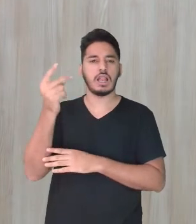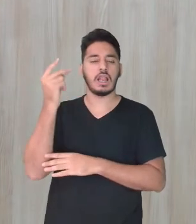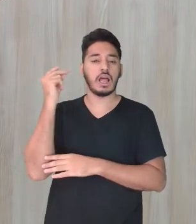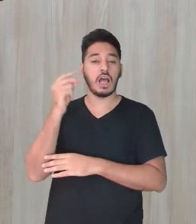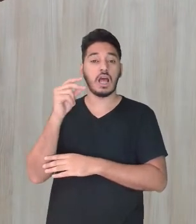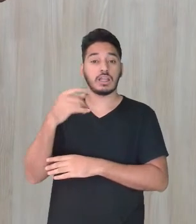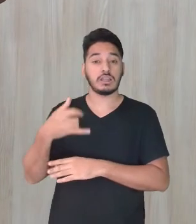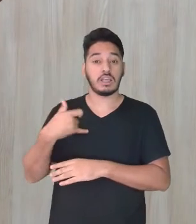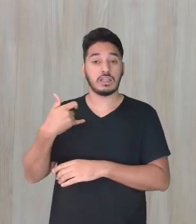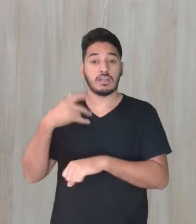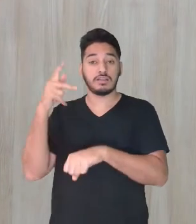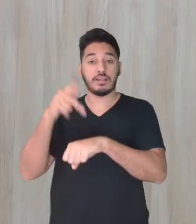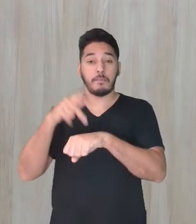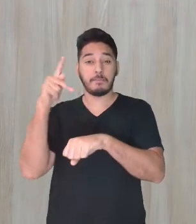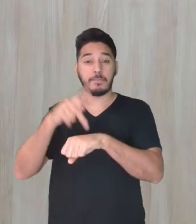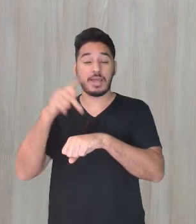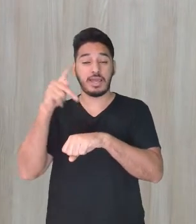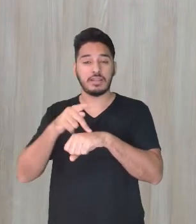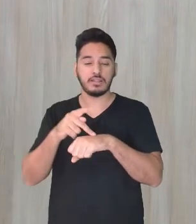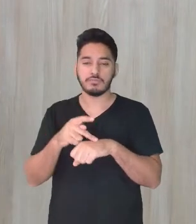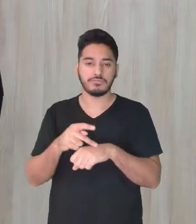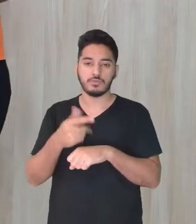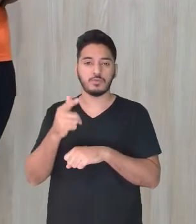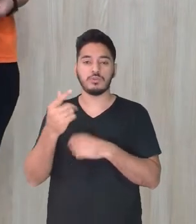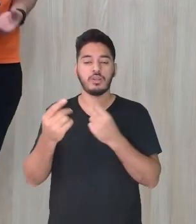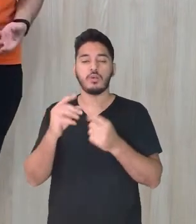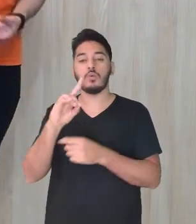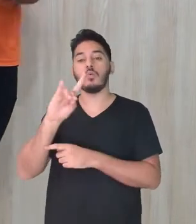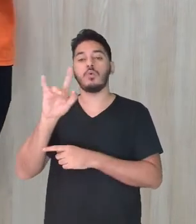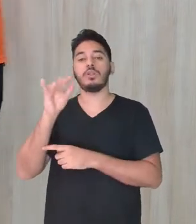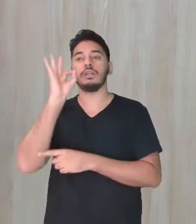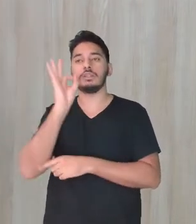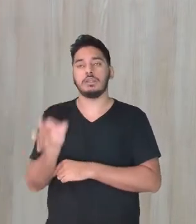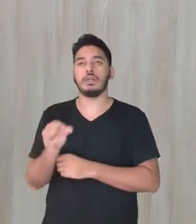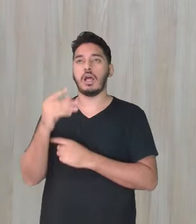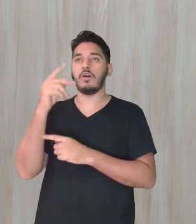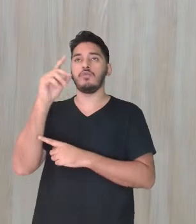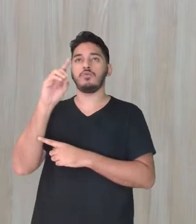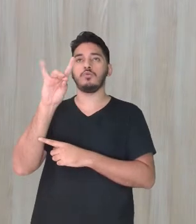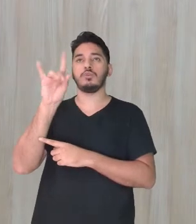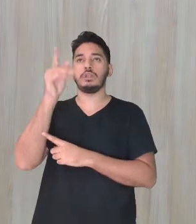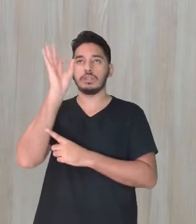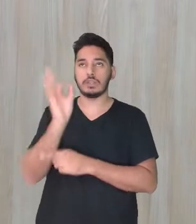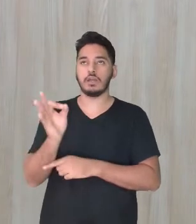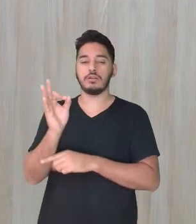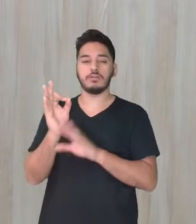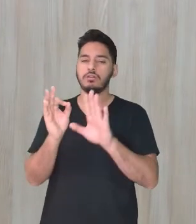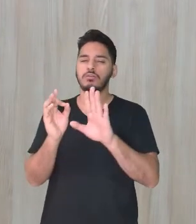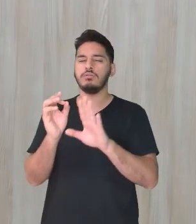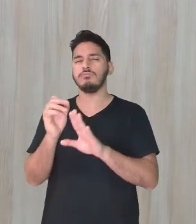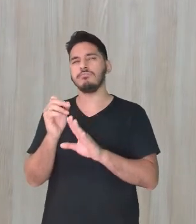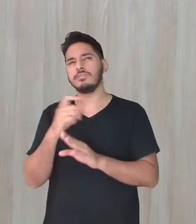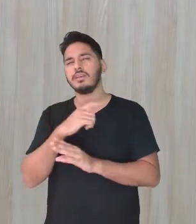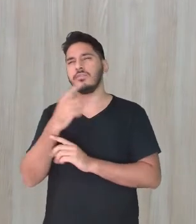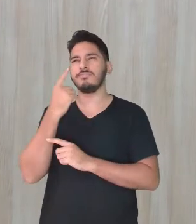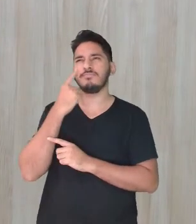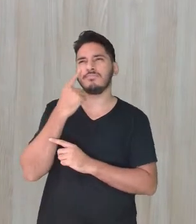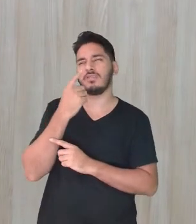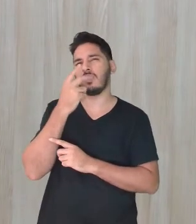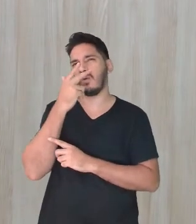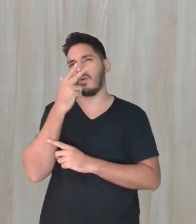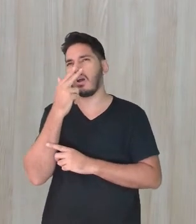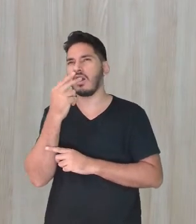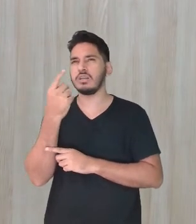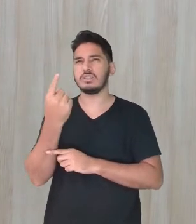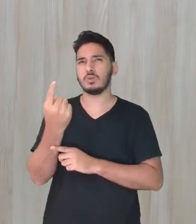da Pedra. Então, a gente nunca tem uma data exata, né? Começou nesse dia. Não, a gente tem alguns registros